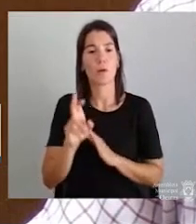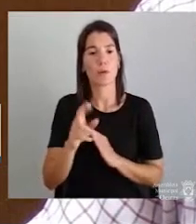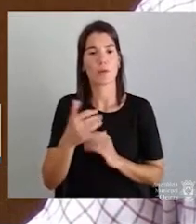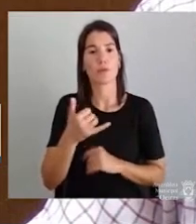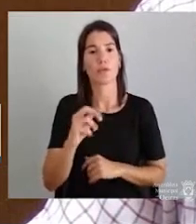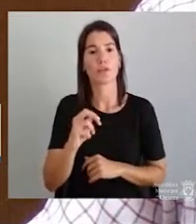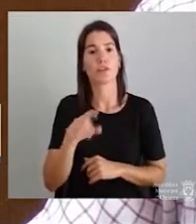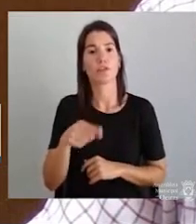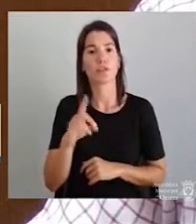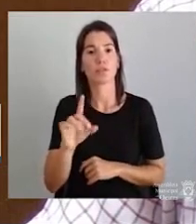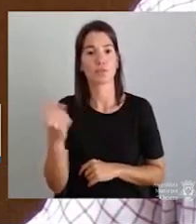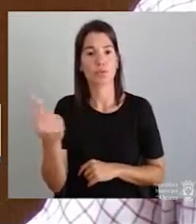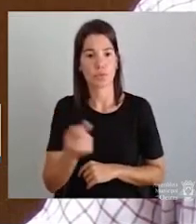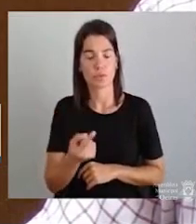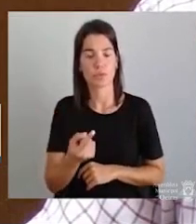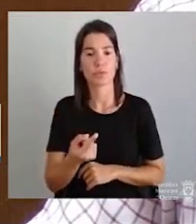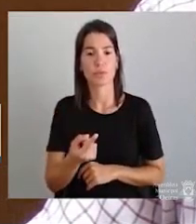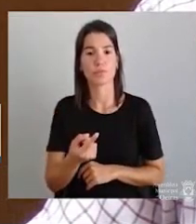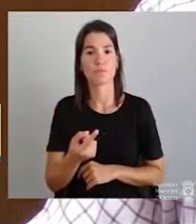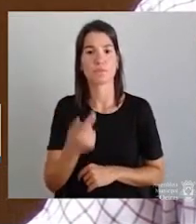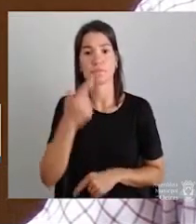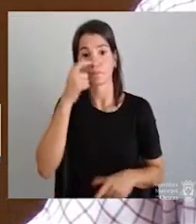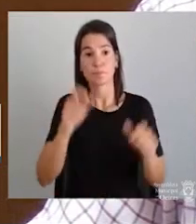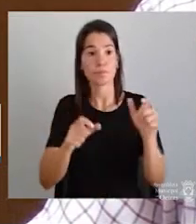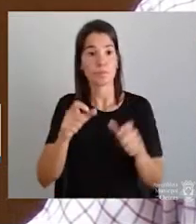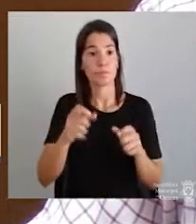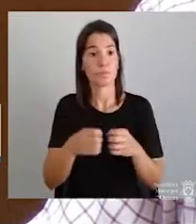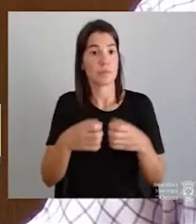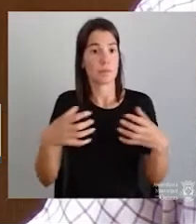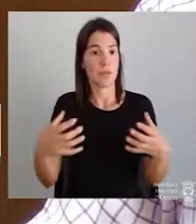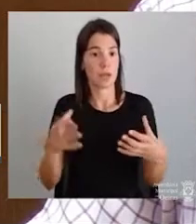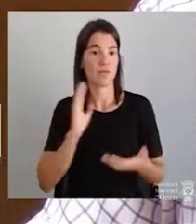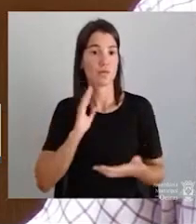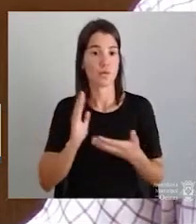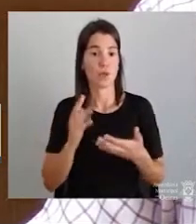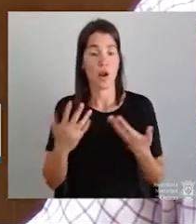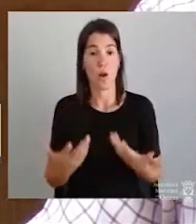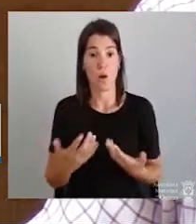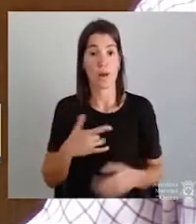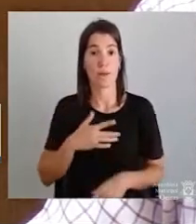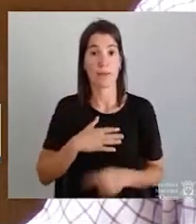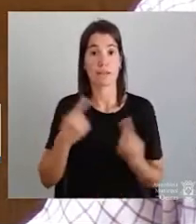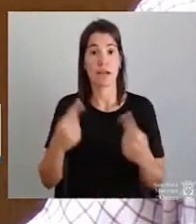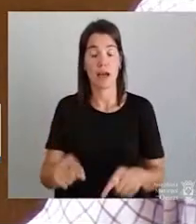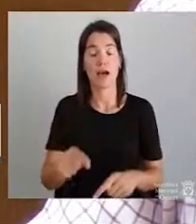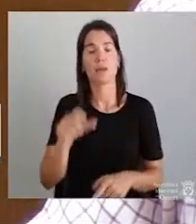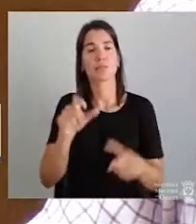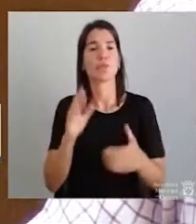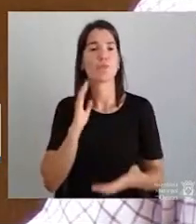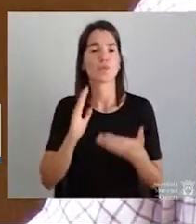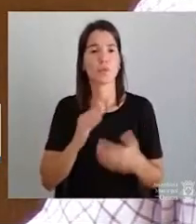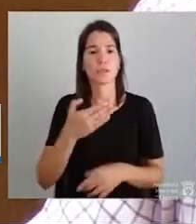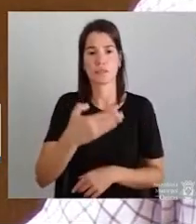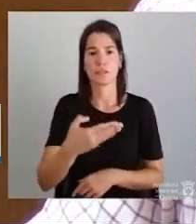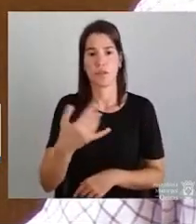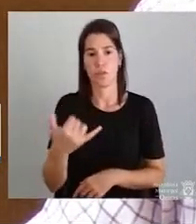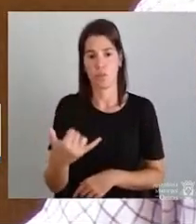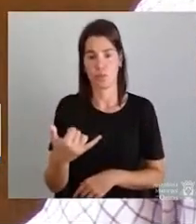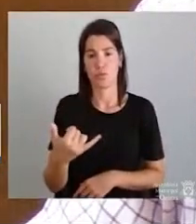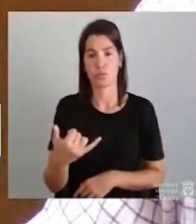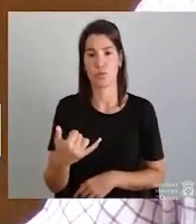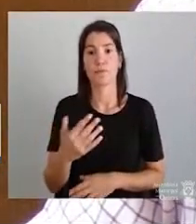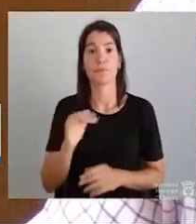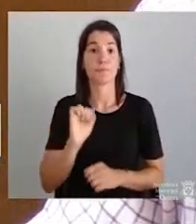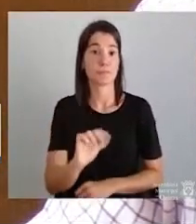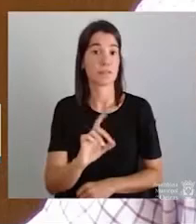23,6% dos recursos humanos, passando a empresa a contar com 72 trabalhadores, sendo que cerca de